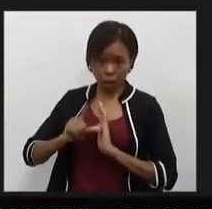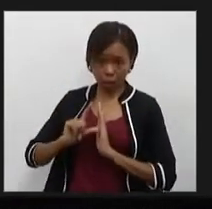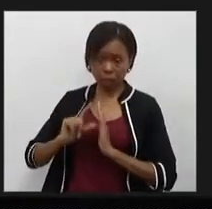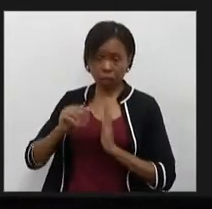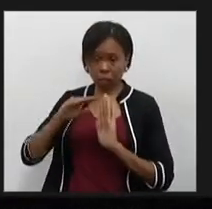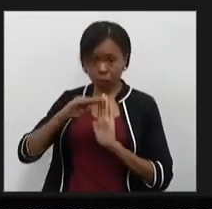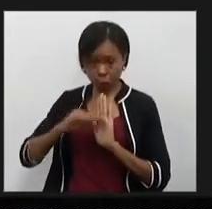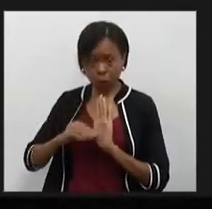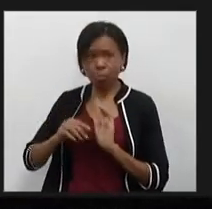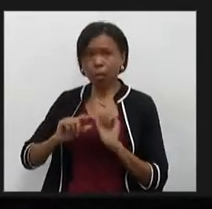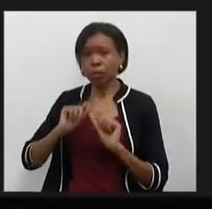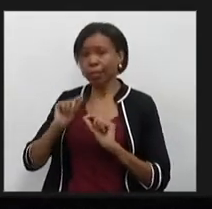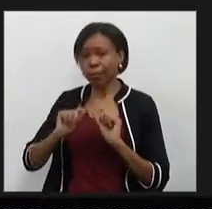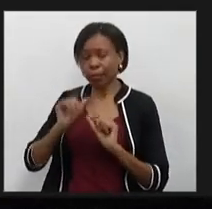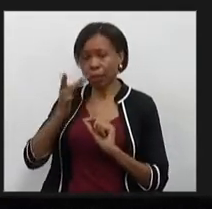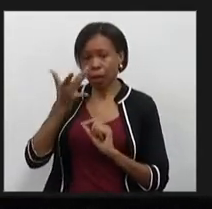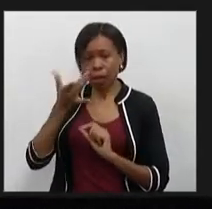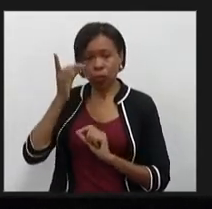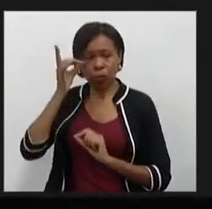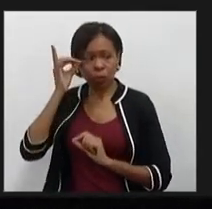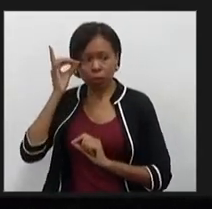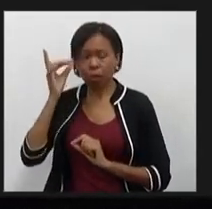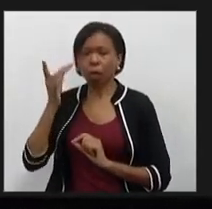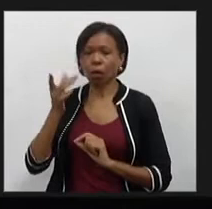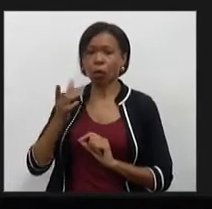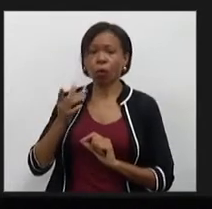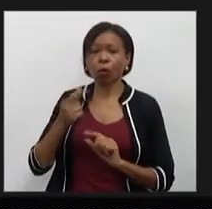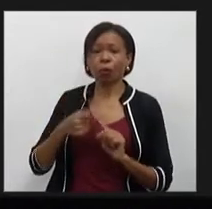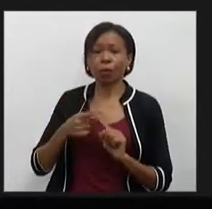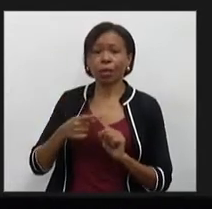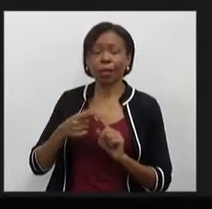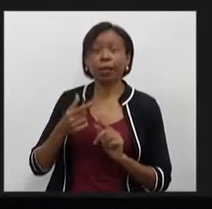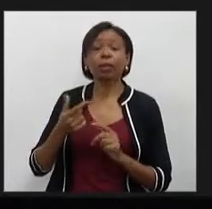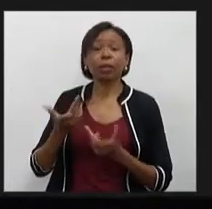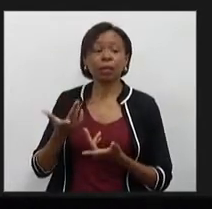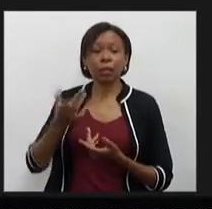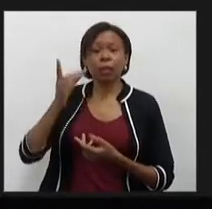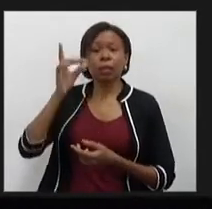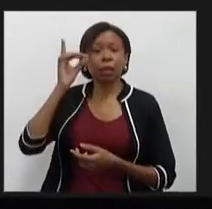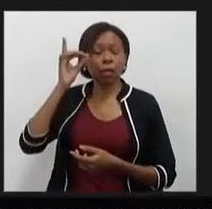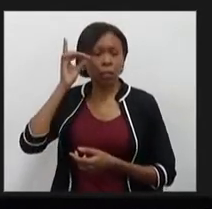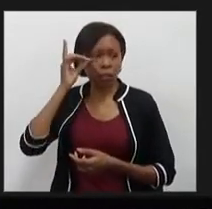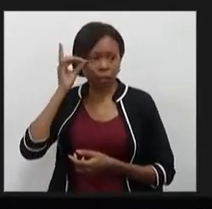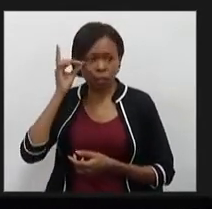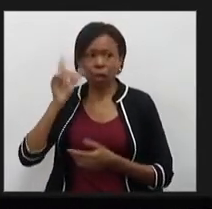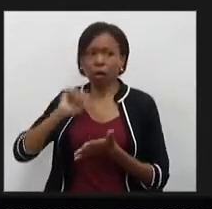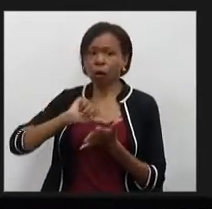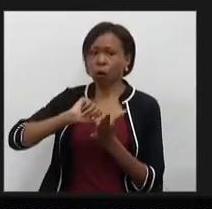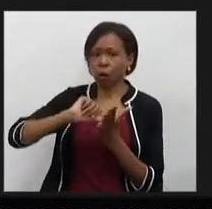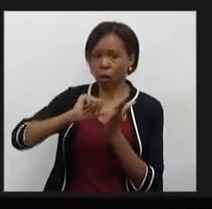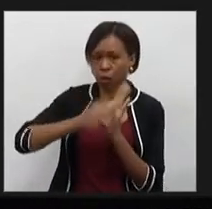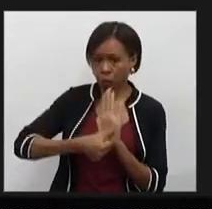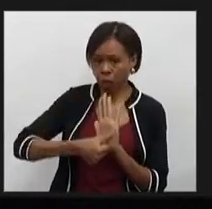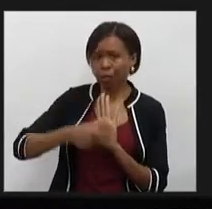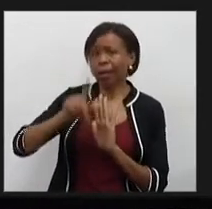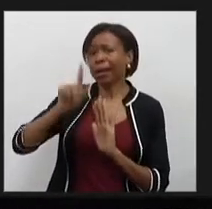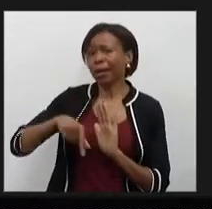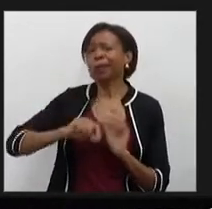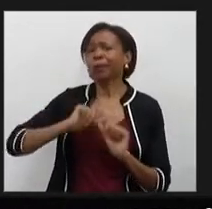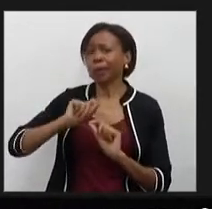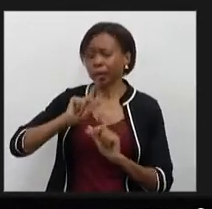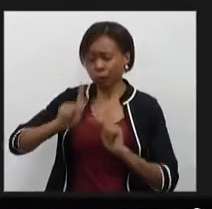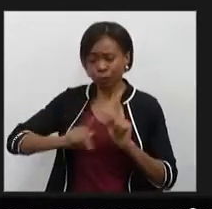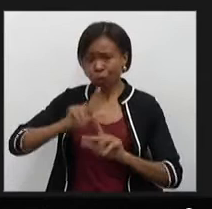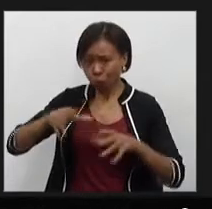existe um dado que mostra que os portadores de síndrome de Down são uma população altamente